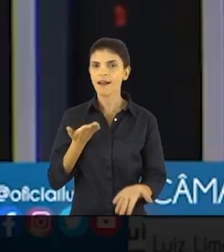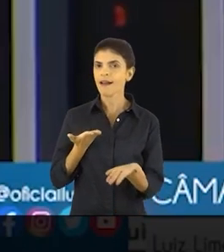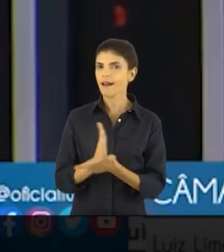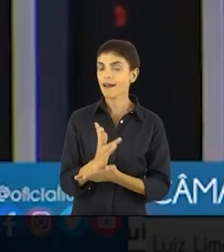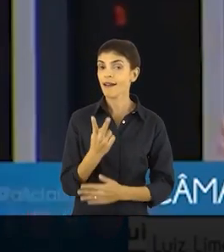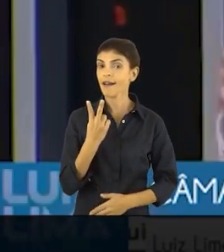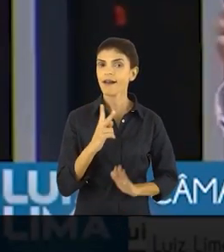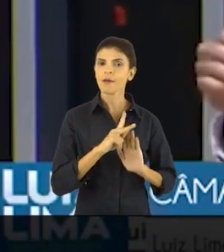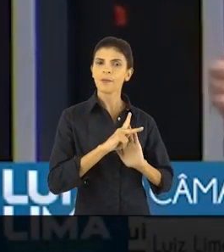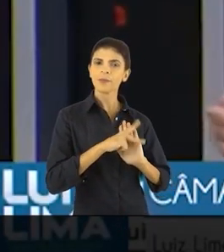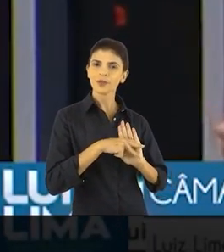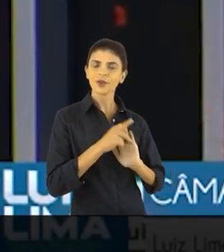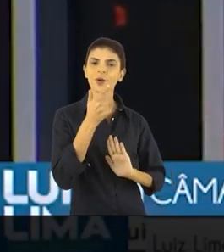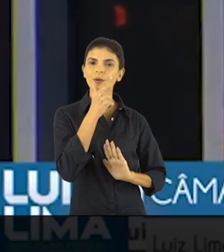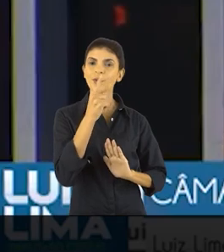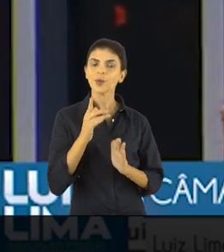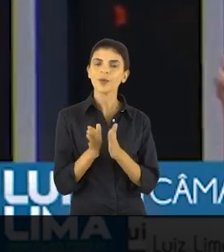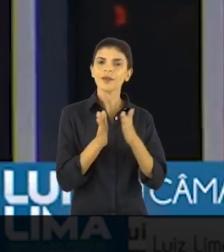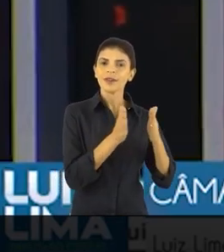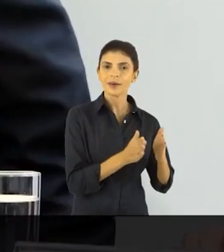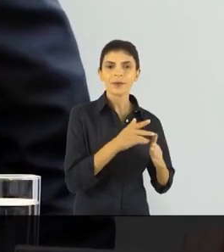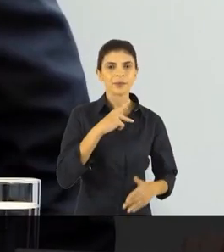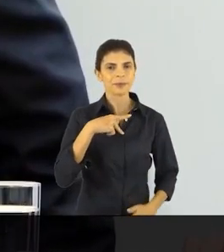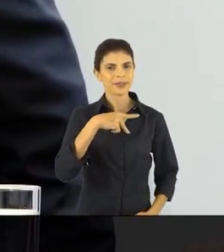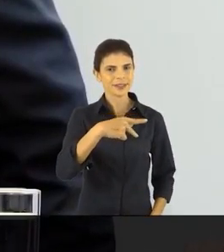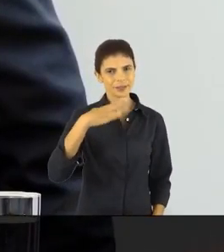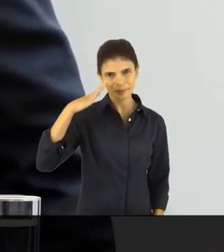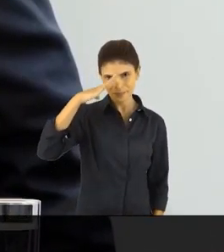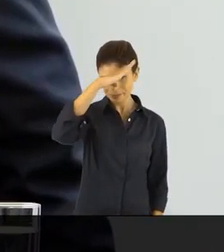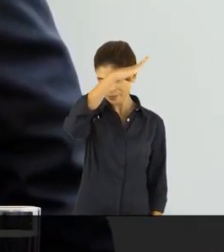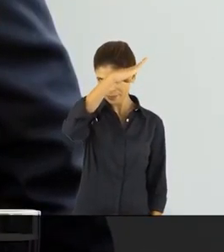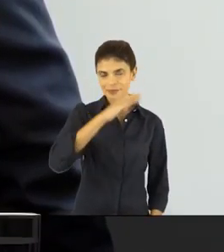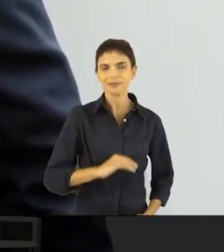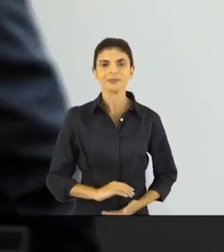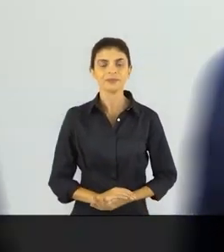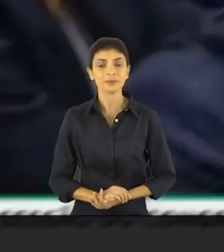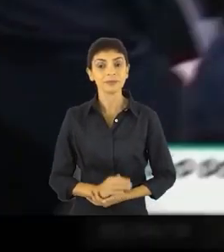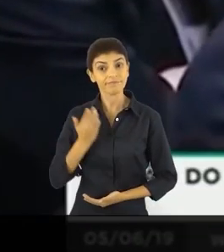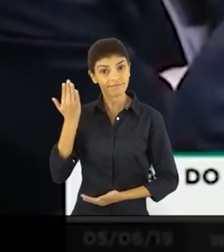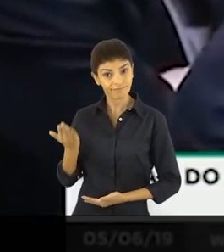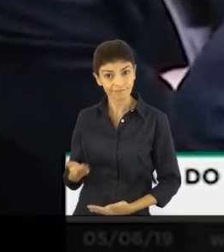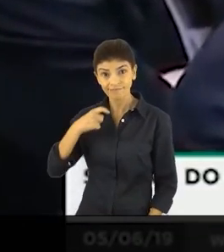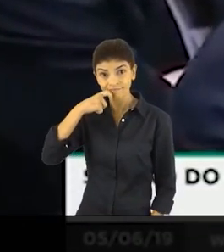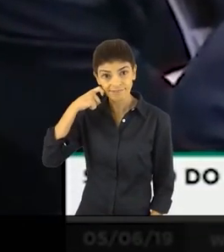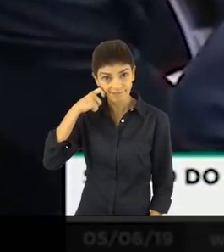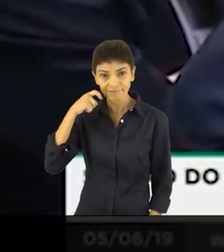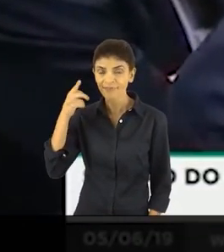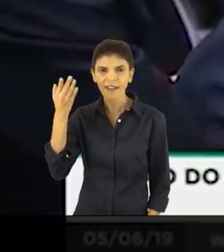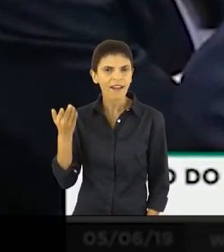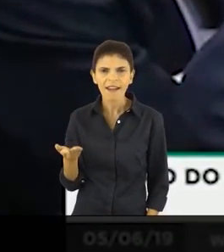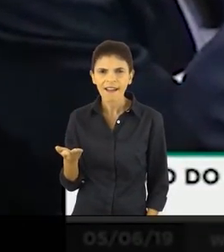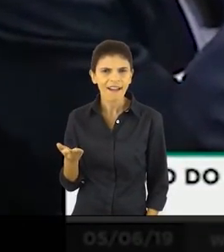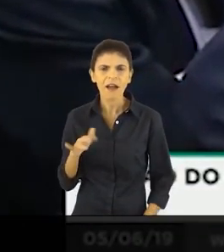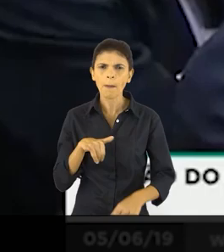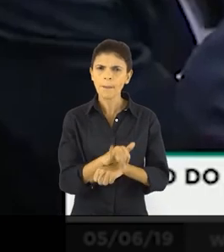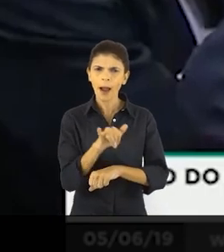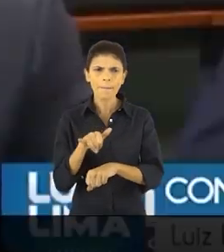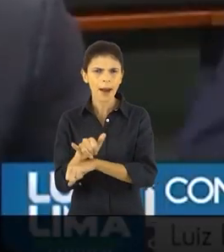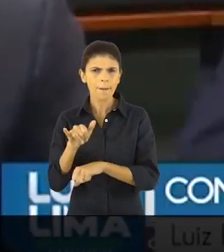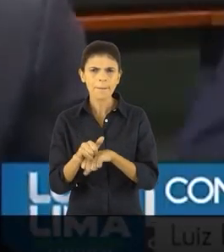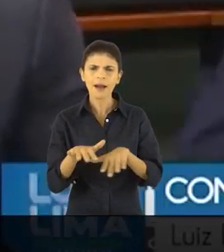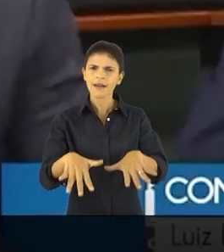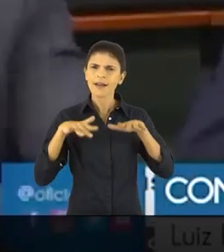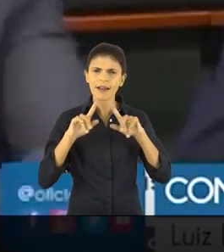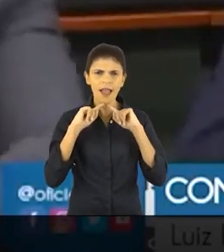Aprovou dois projetos e teve um sancionado pelo presidente Jair Bolsonaro. Luiz Lima não faltou a